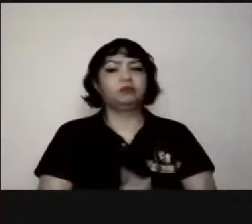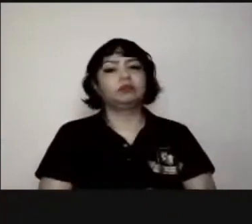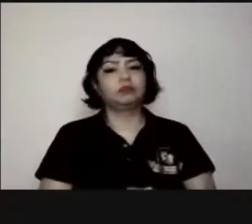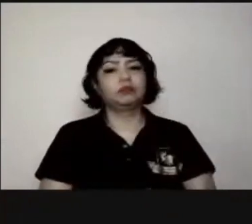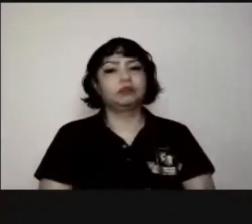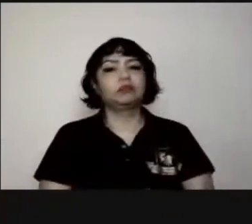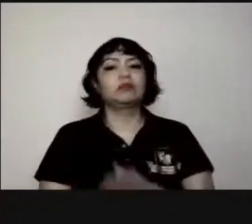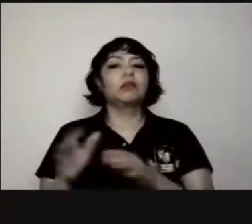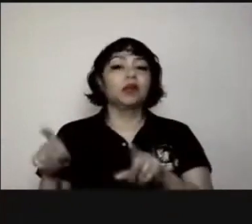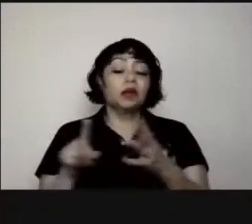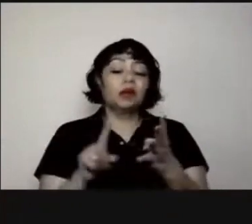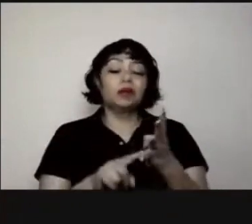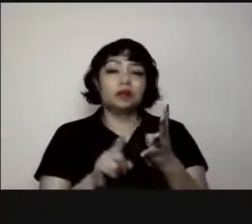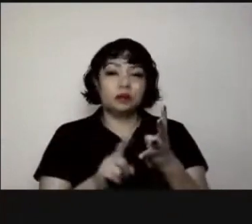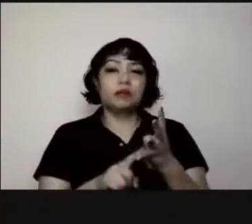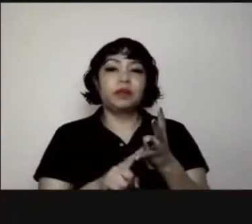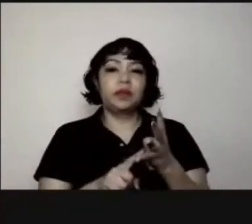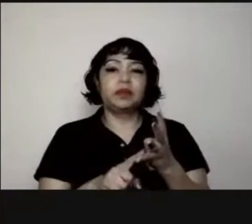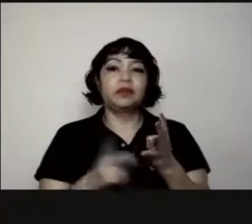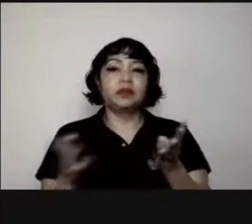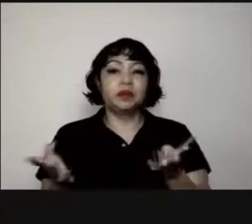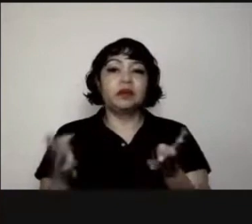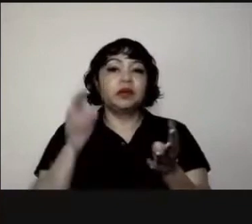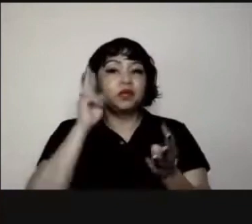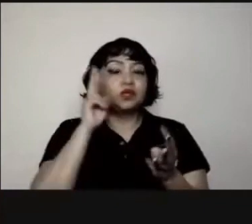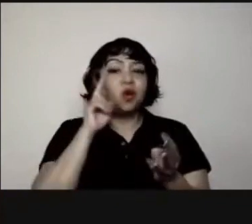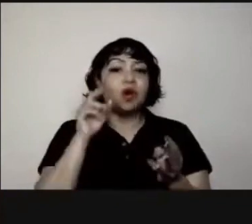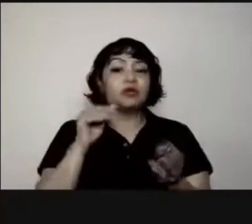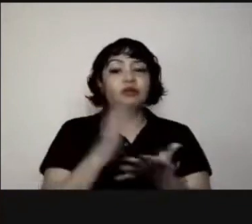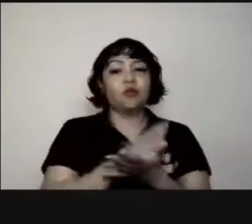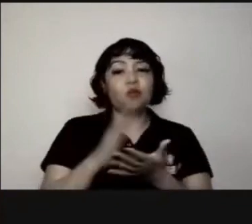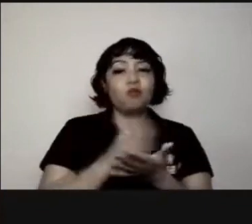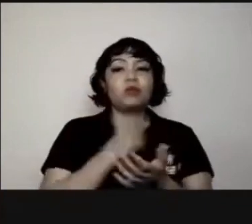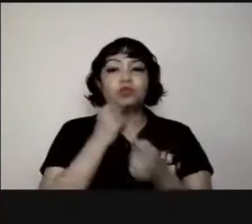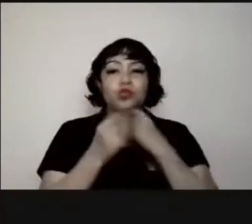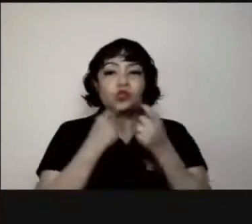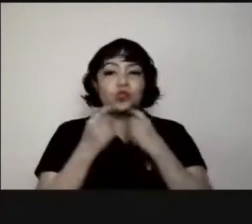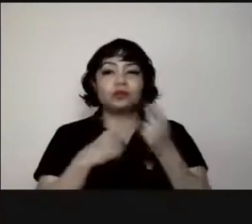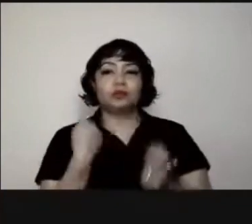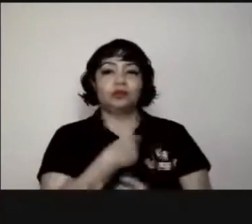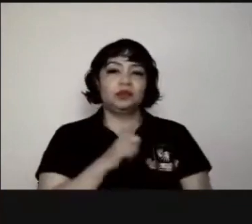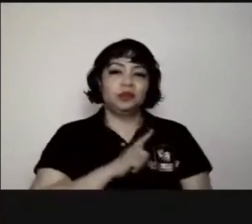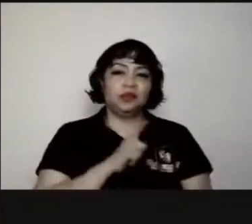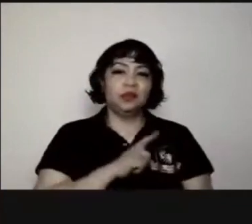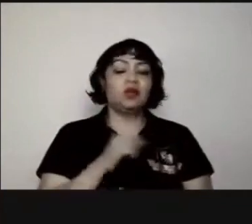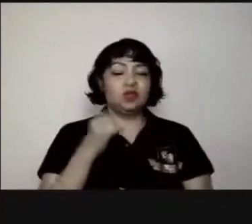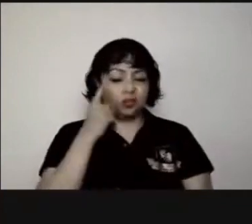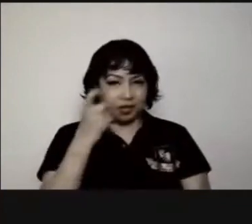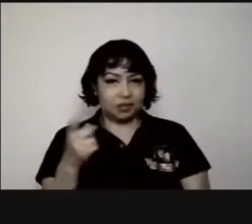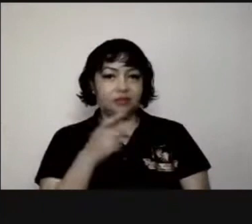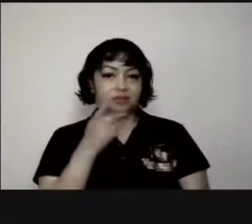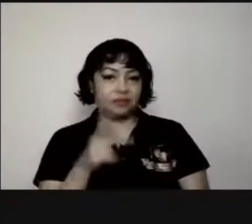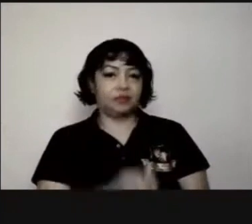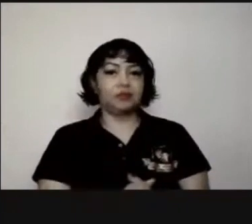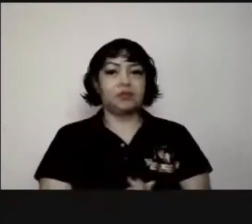questão histórica, né, dessas dúvidas que a gente tem. Eu acho interessante também poder falar, né,